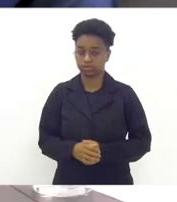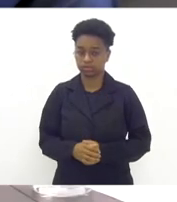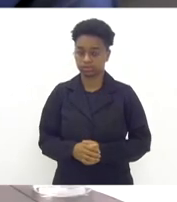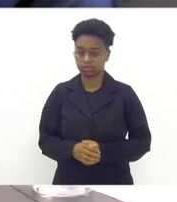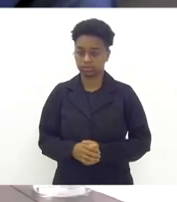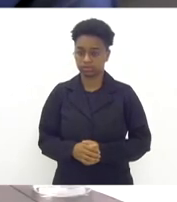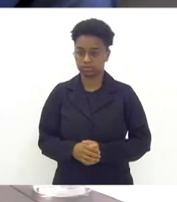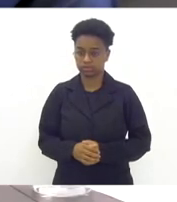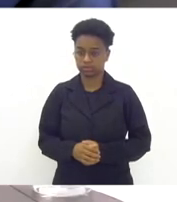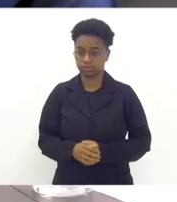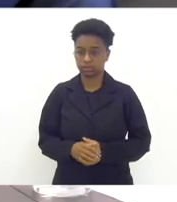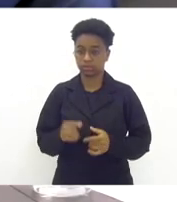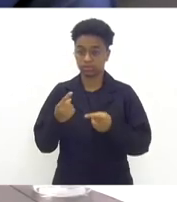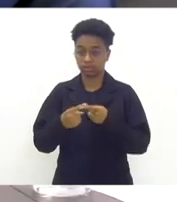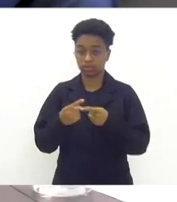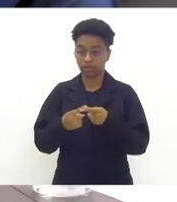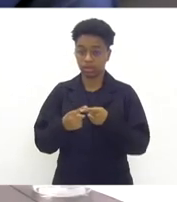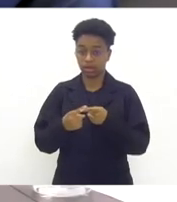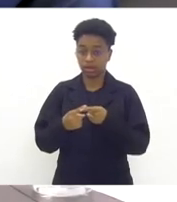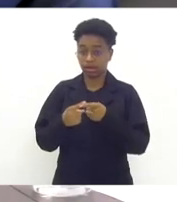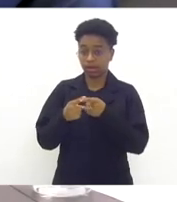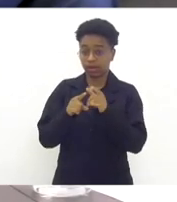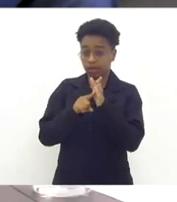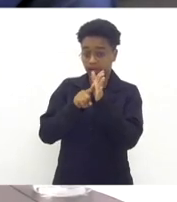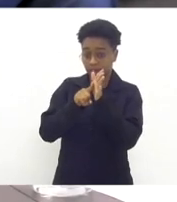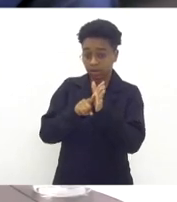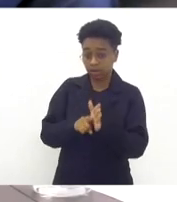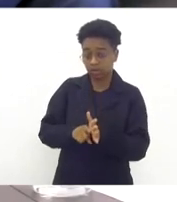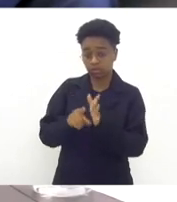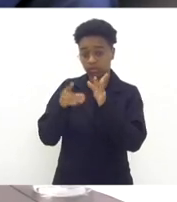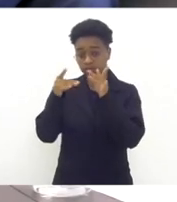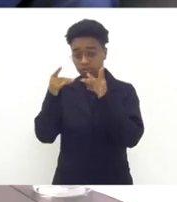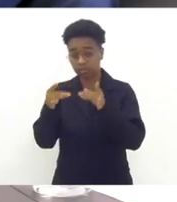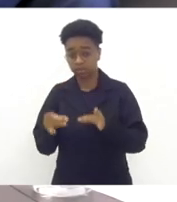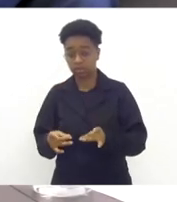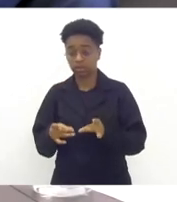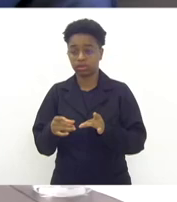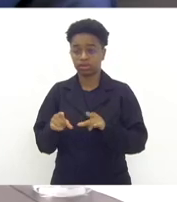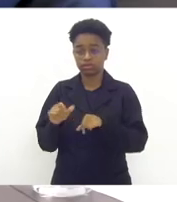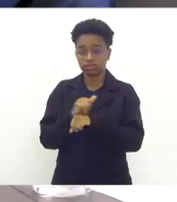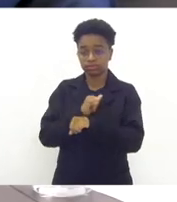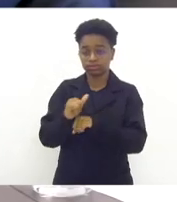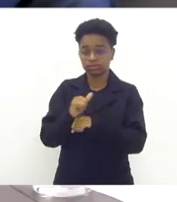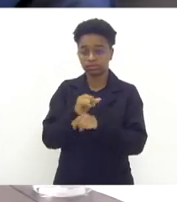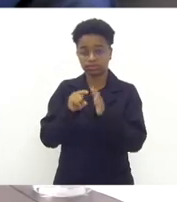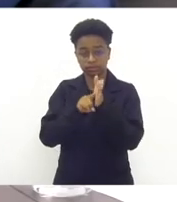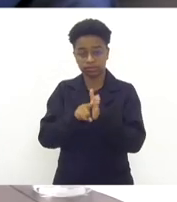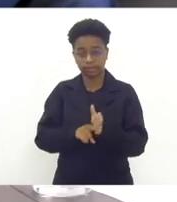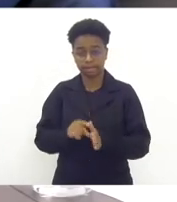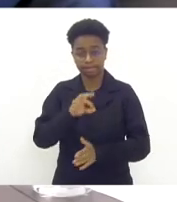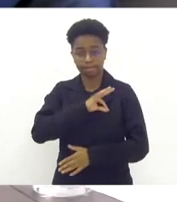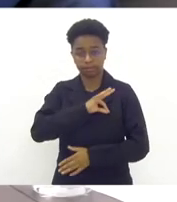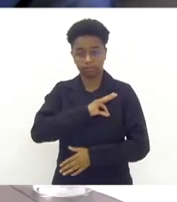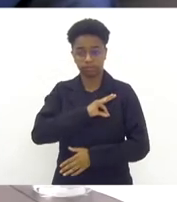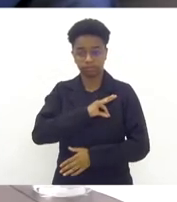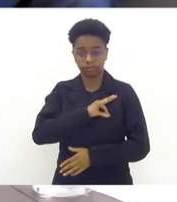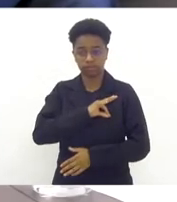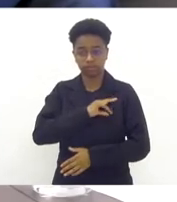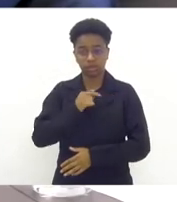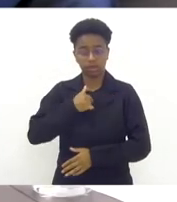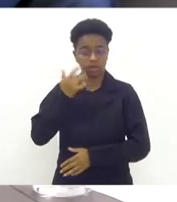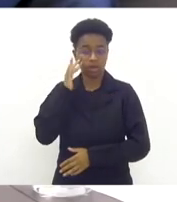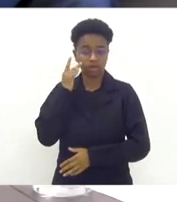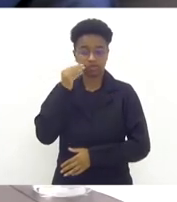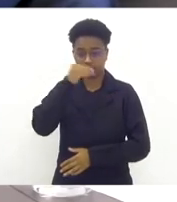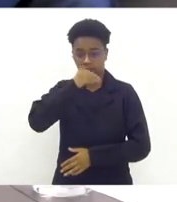que o serviço de investigação... O mecanismo de investigação da polícia, eu acho